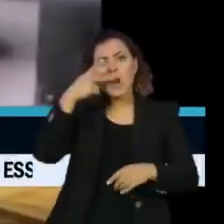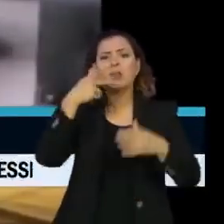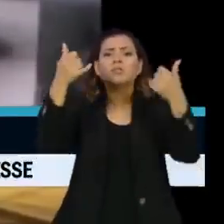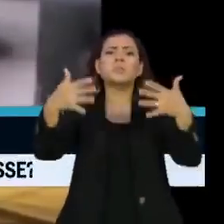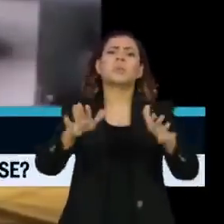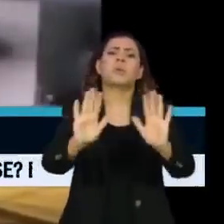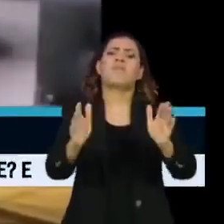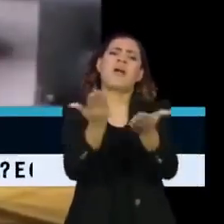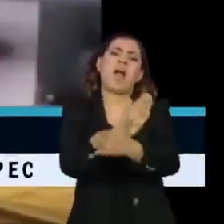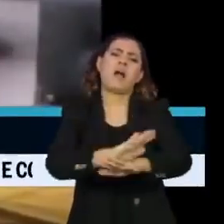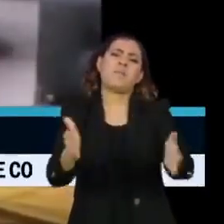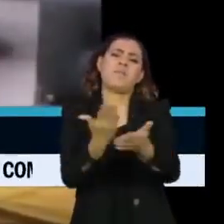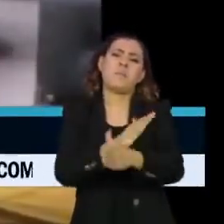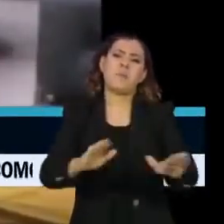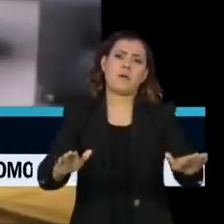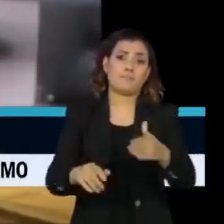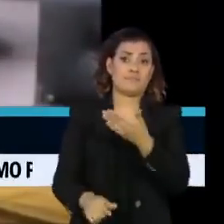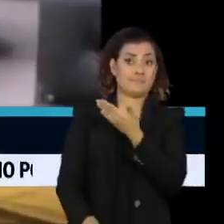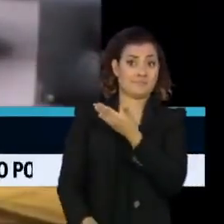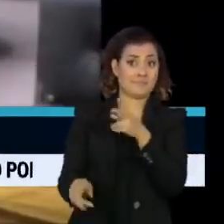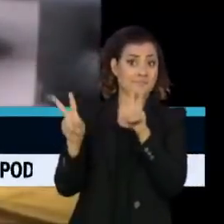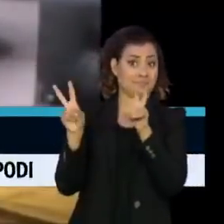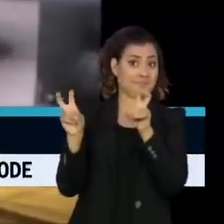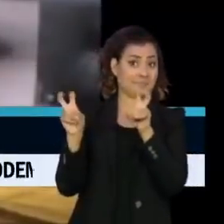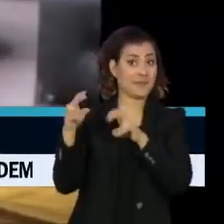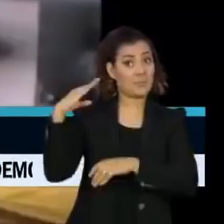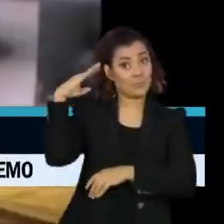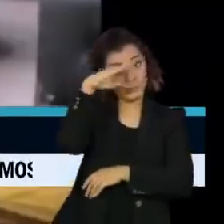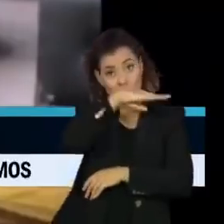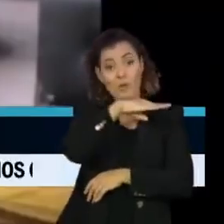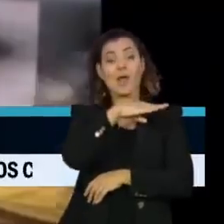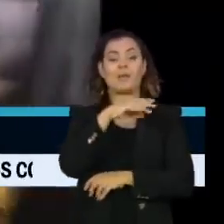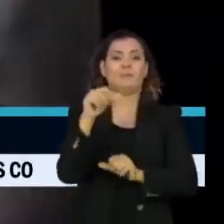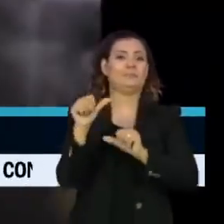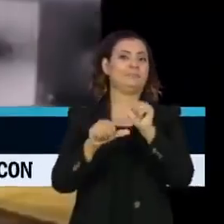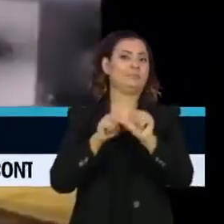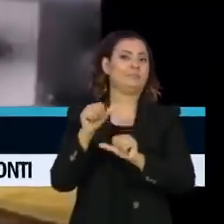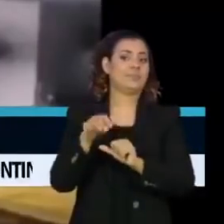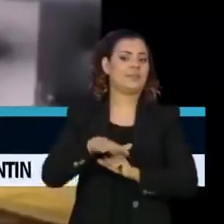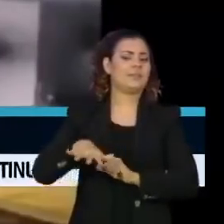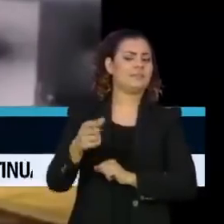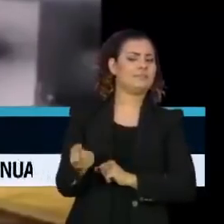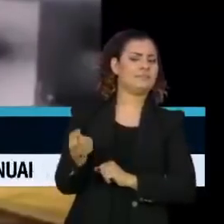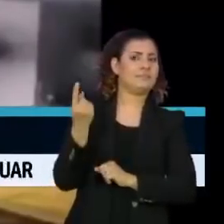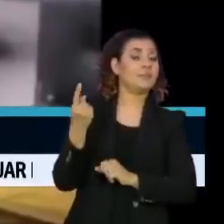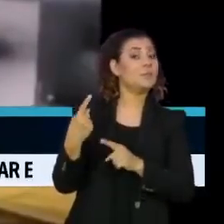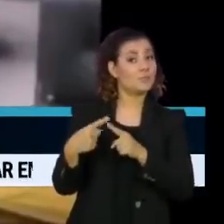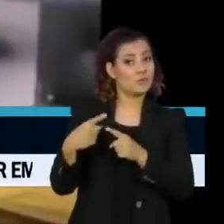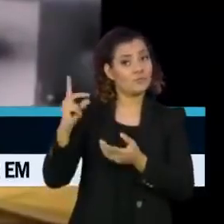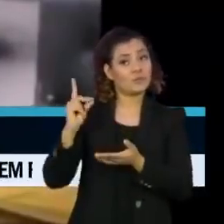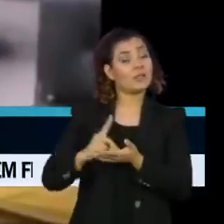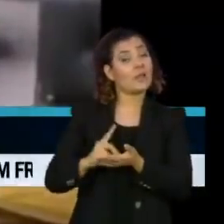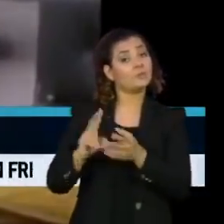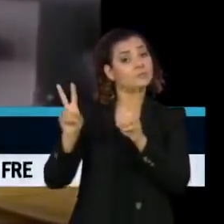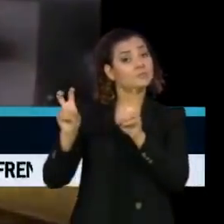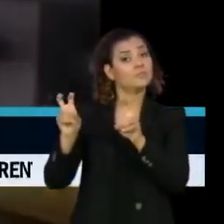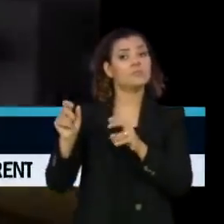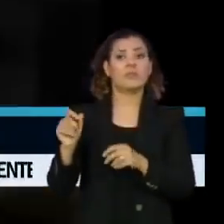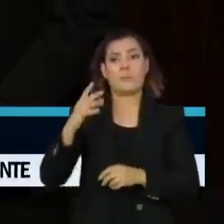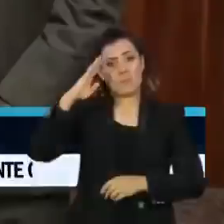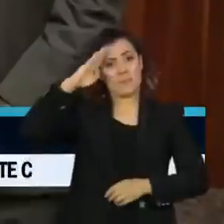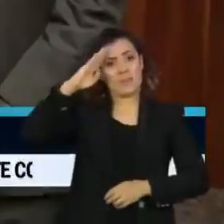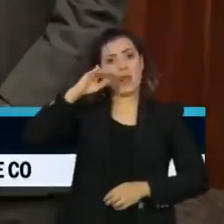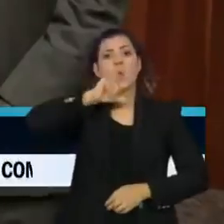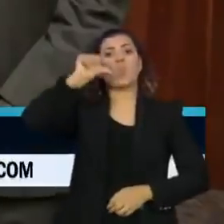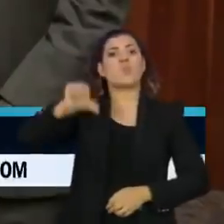referiu ao então deputado federal Jair Bolsonaro como um caso completamente fora do normal e, inclusive, um mal